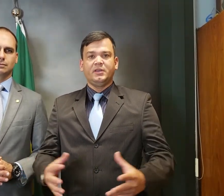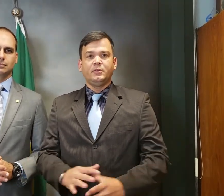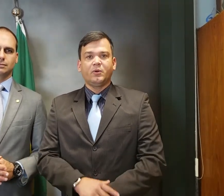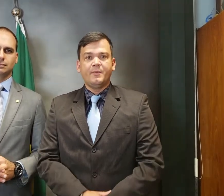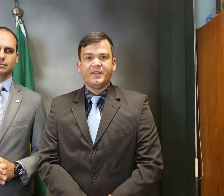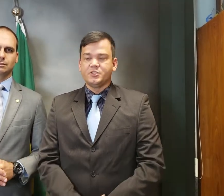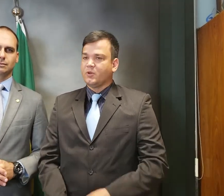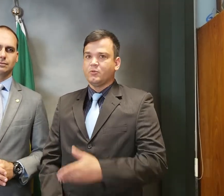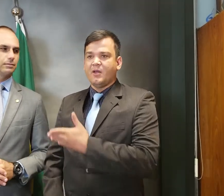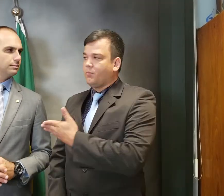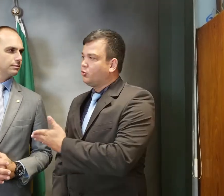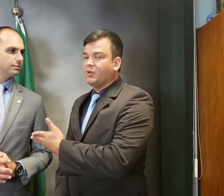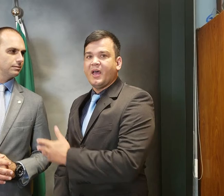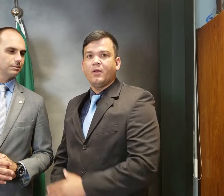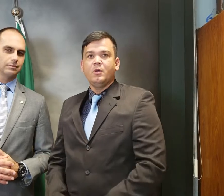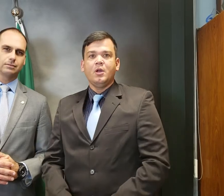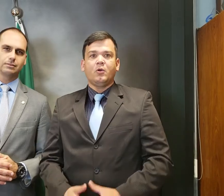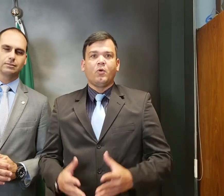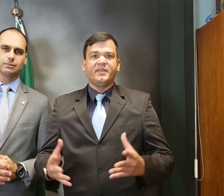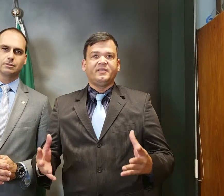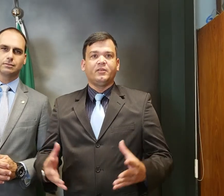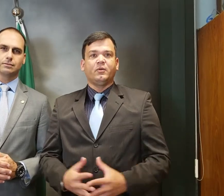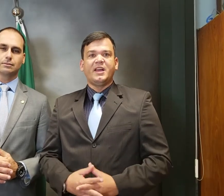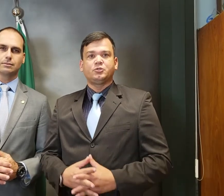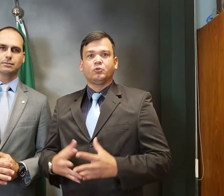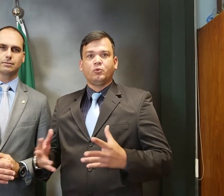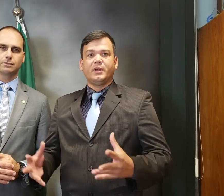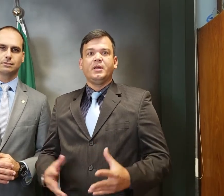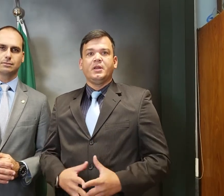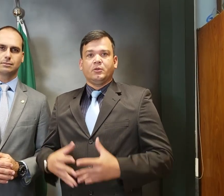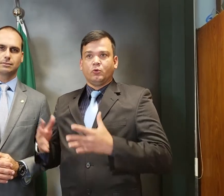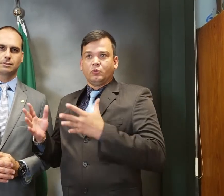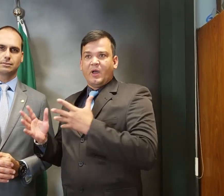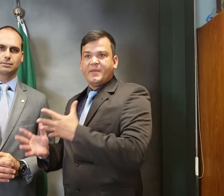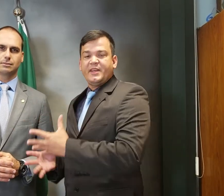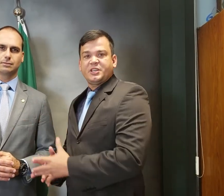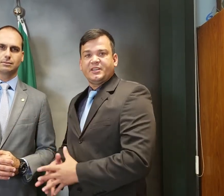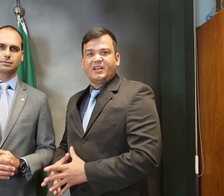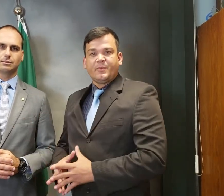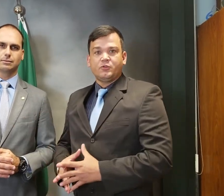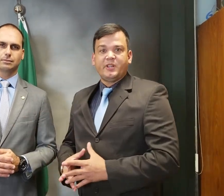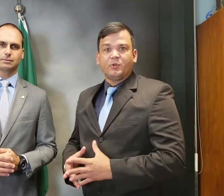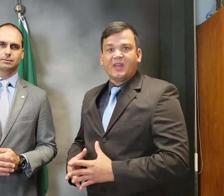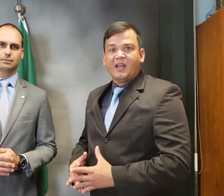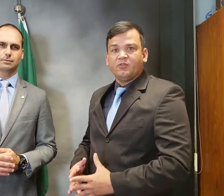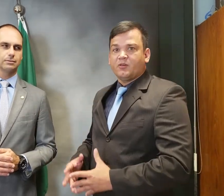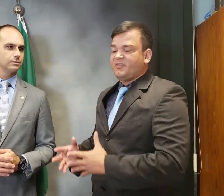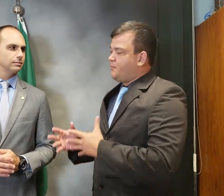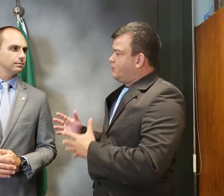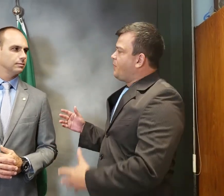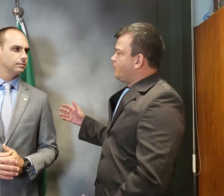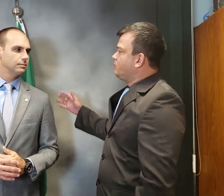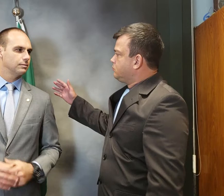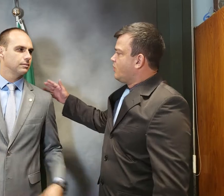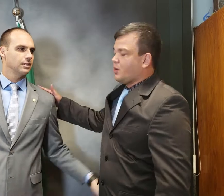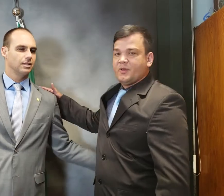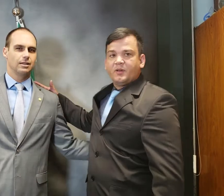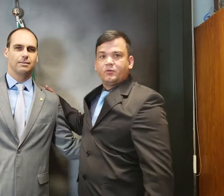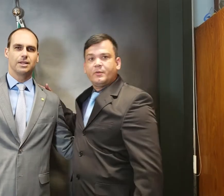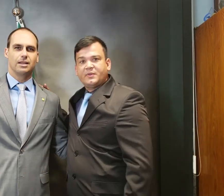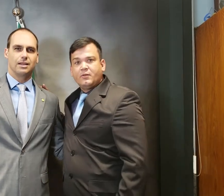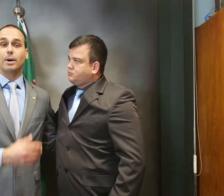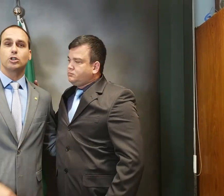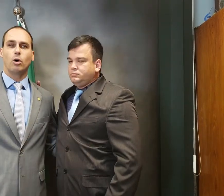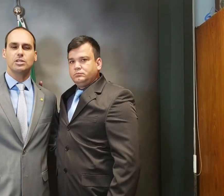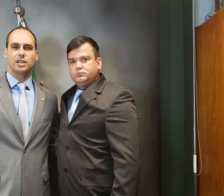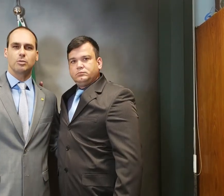Estou aqui no gabinete do Eduardo Bolsonaro, conhecendo a estrutura do gabinete aqui na Câmara dos Deputados, sendo recebido pelo nosso amigo